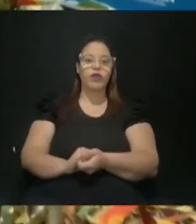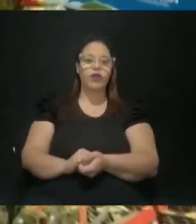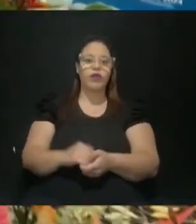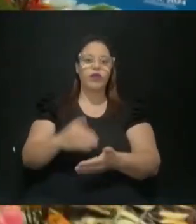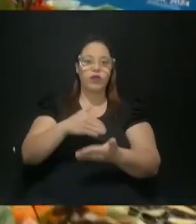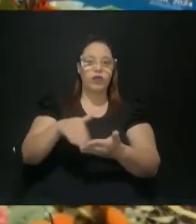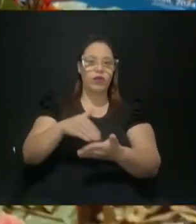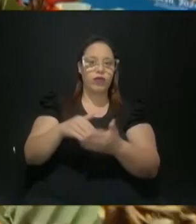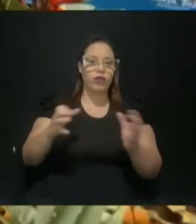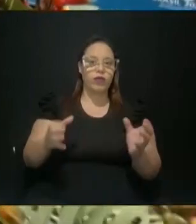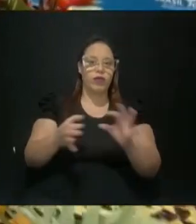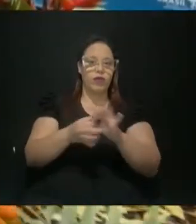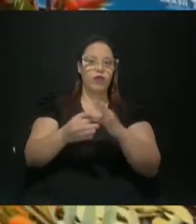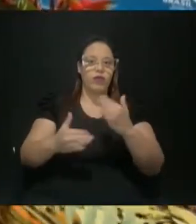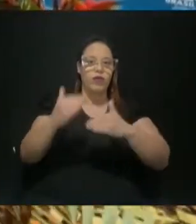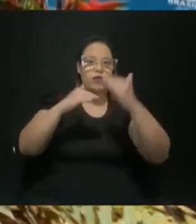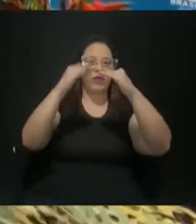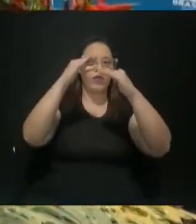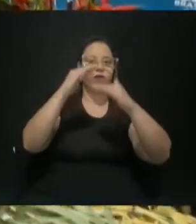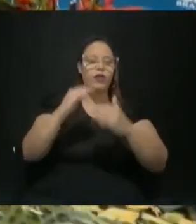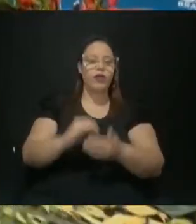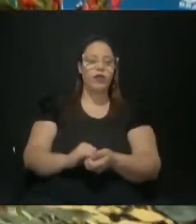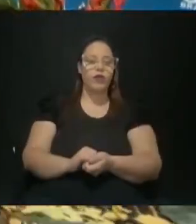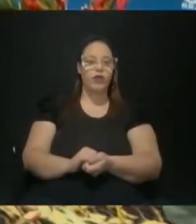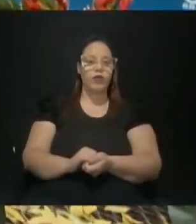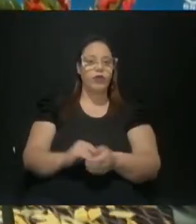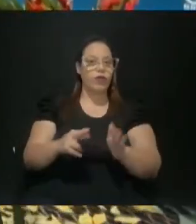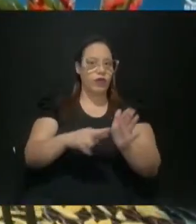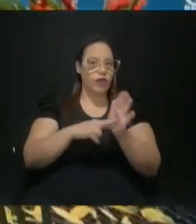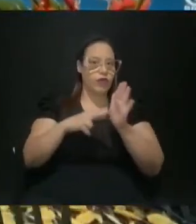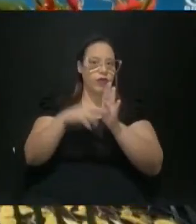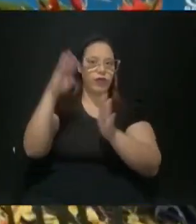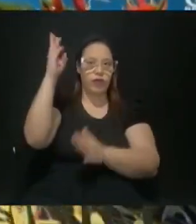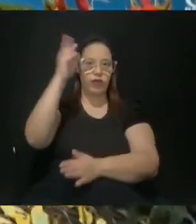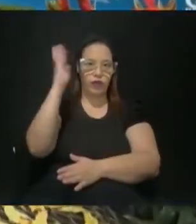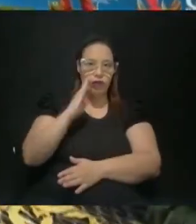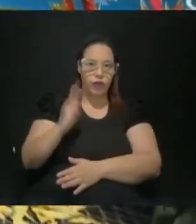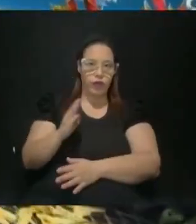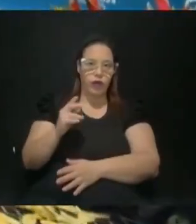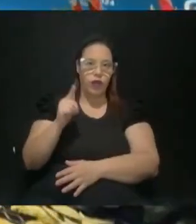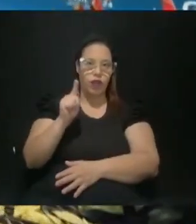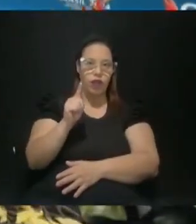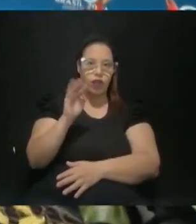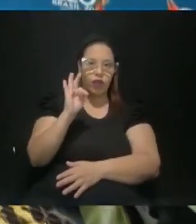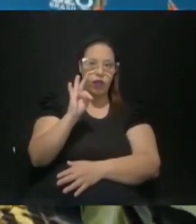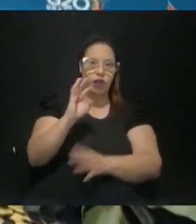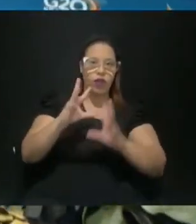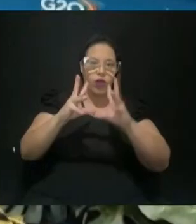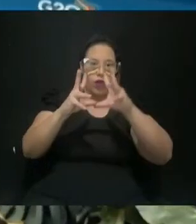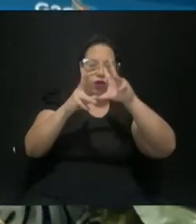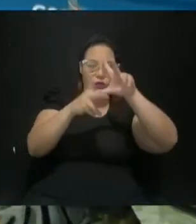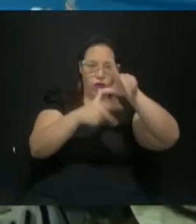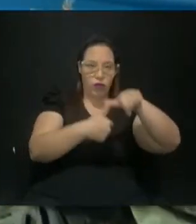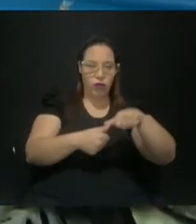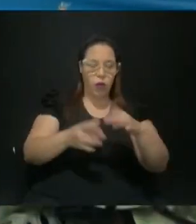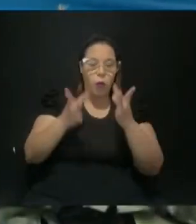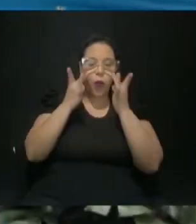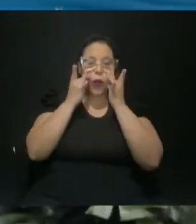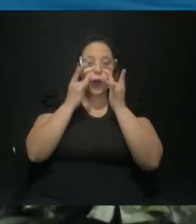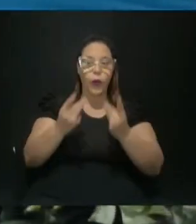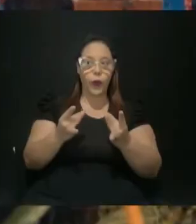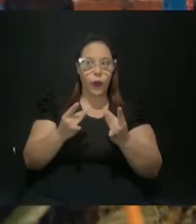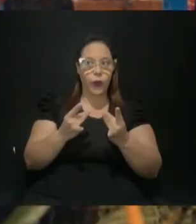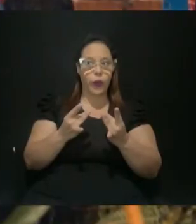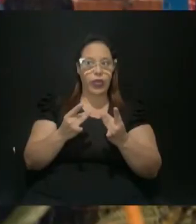e Desenvolvimento Regional, que representa o Brasil no GT, a cobertura global de um sistema de alerta precoce para